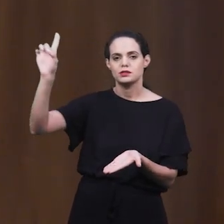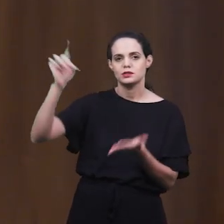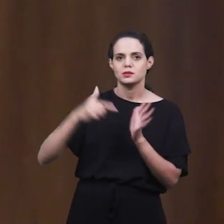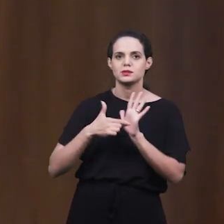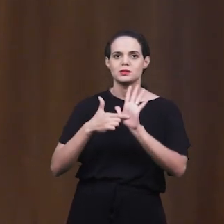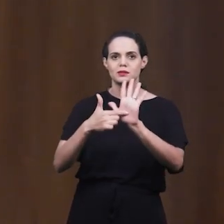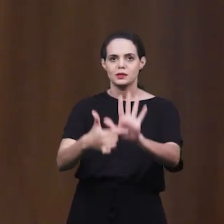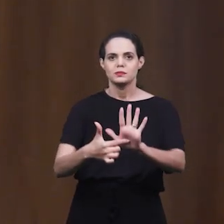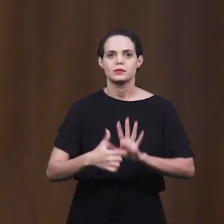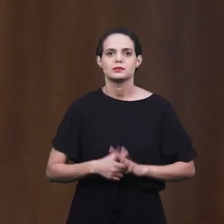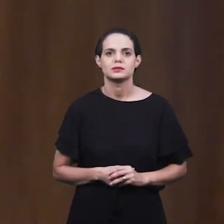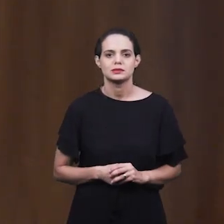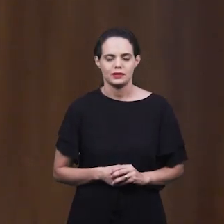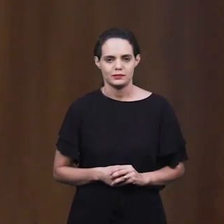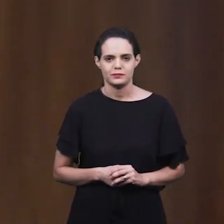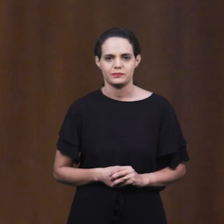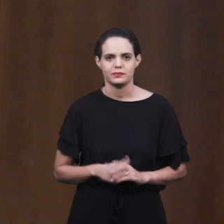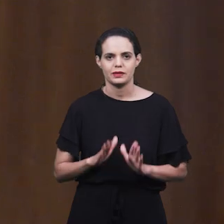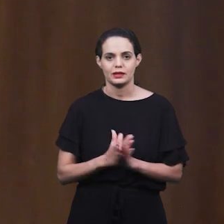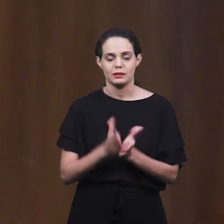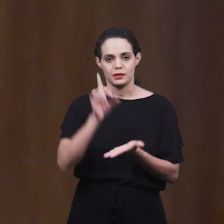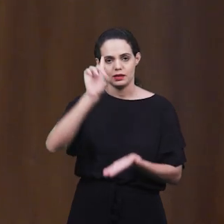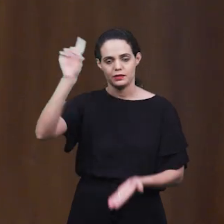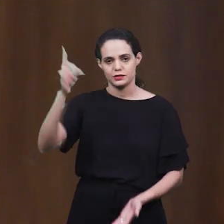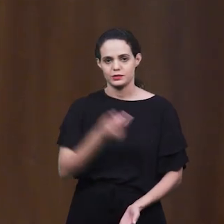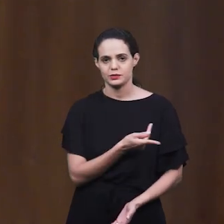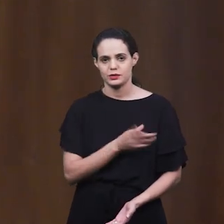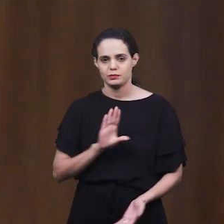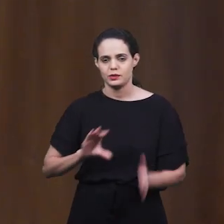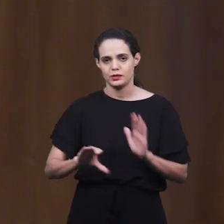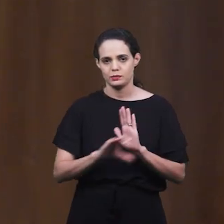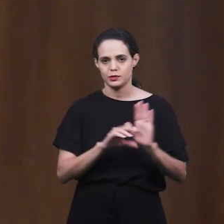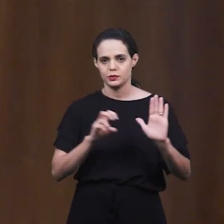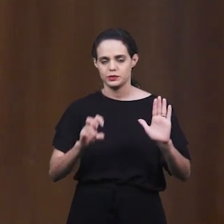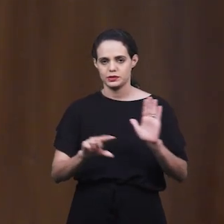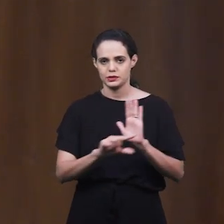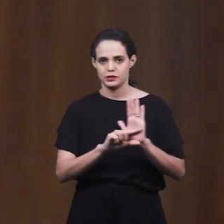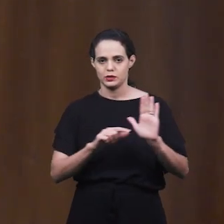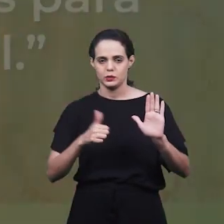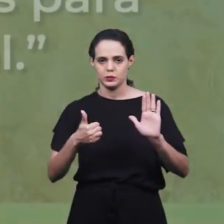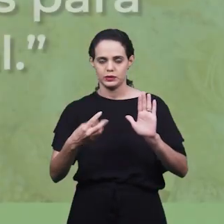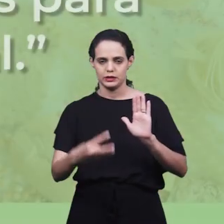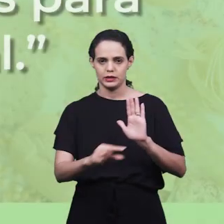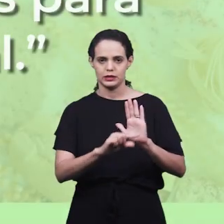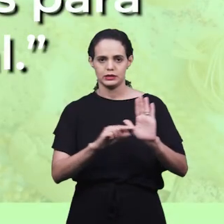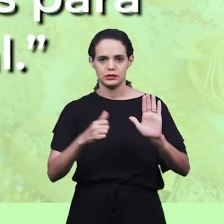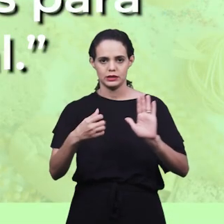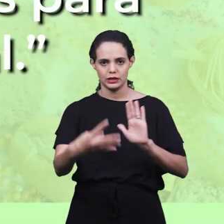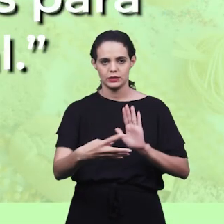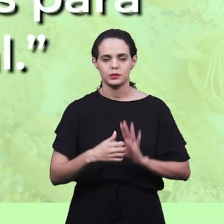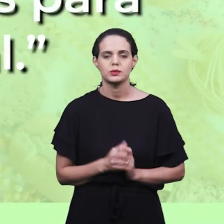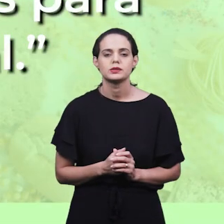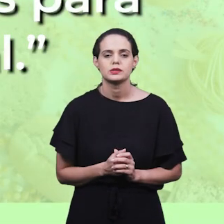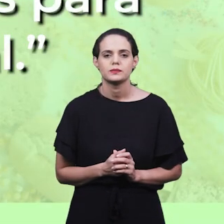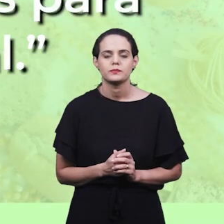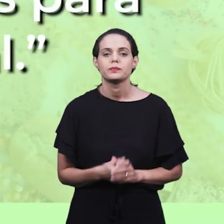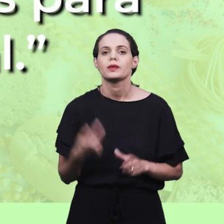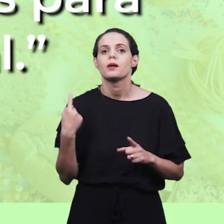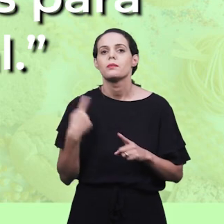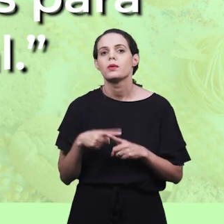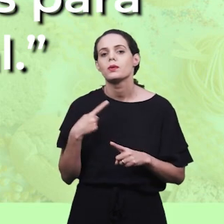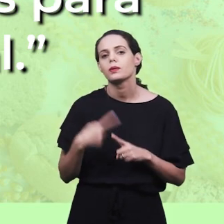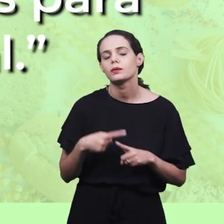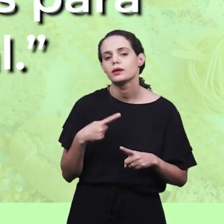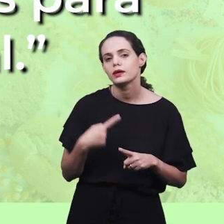dizer sobre isso. Na palavra lá em Hebreus 5, 13 e 14 nos diz: porque qualquer que ainda